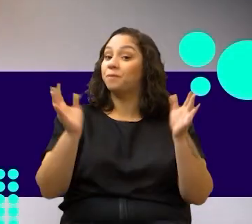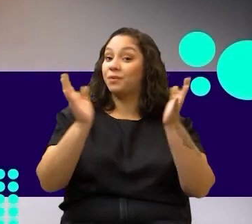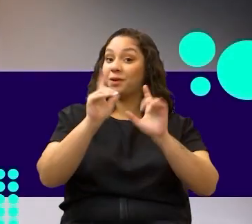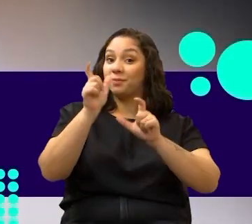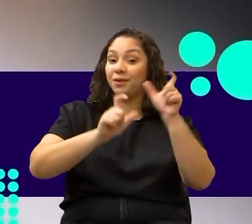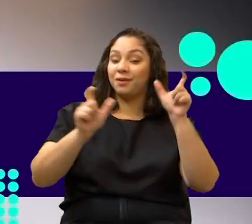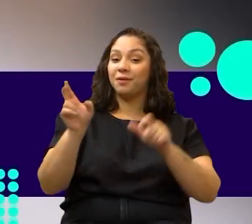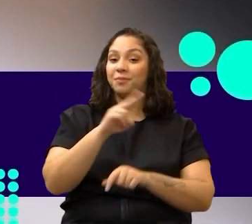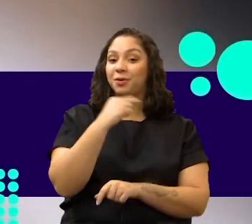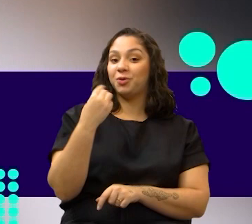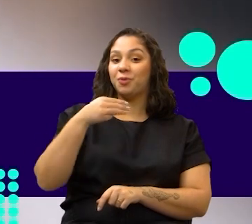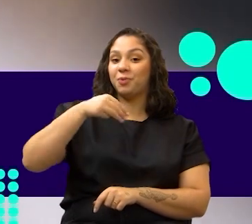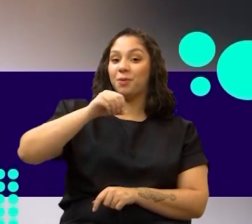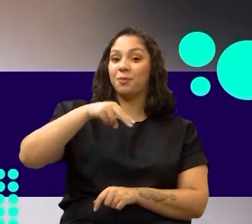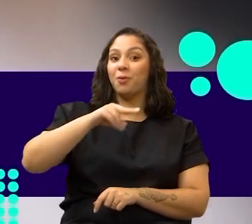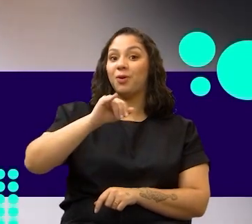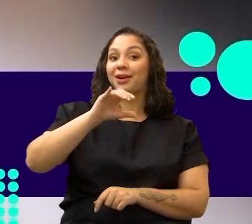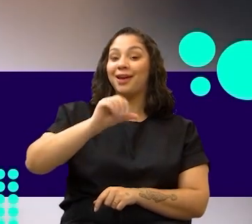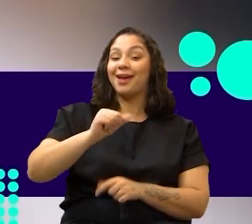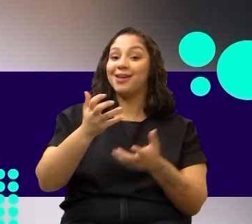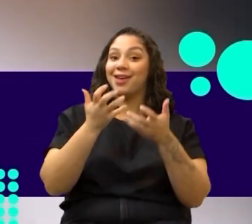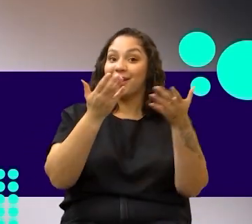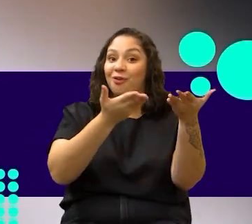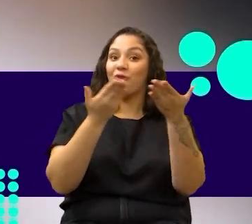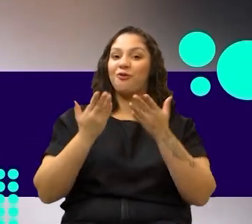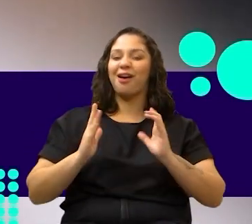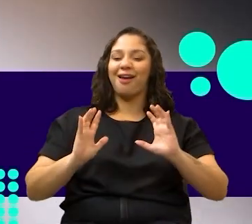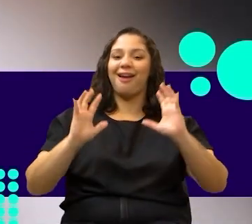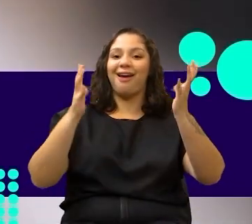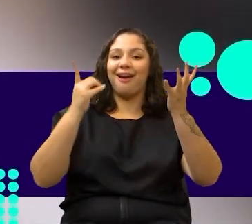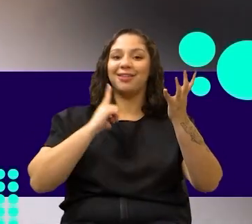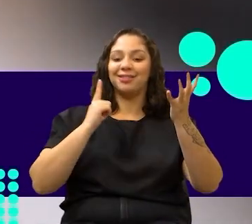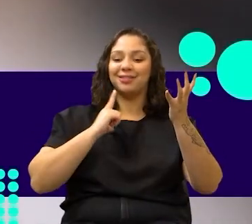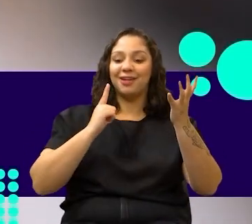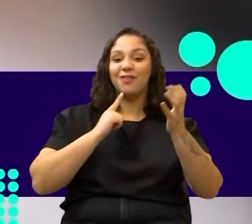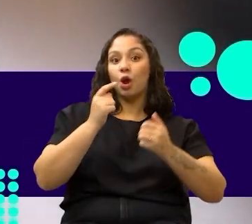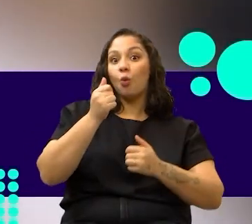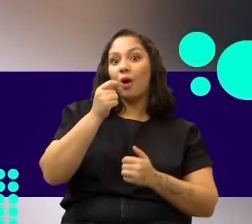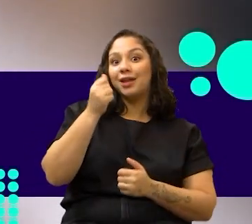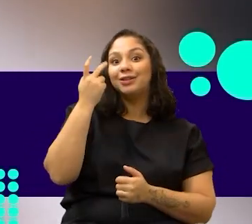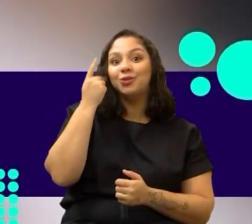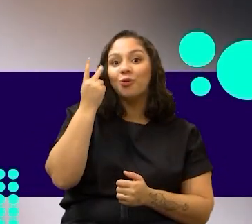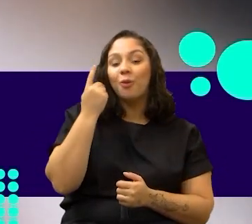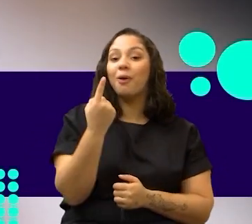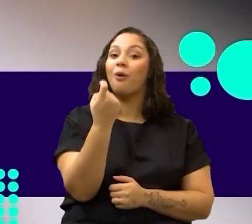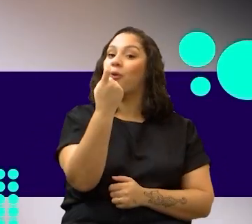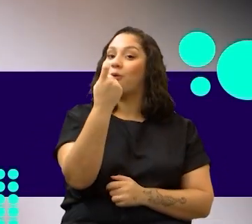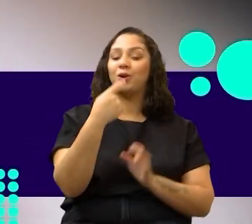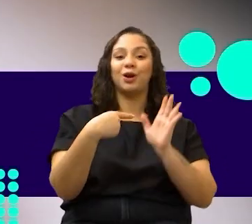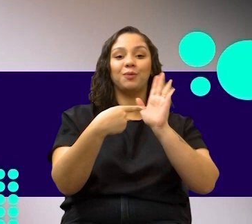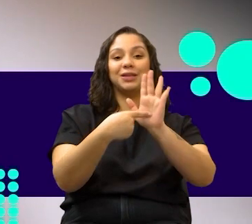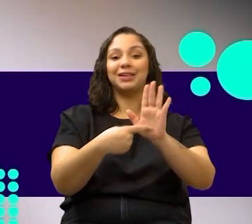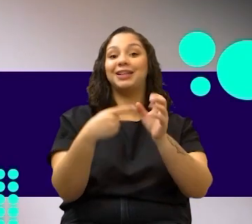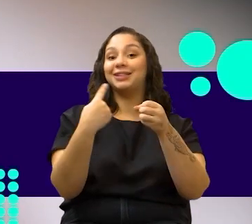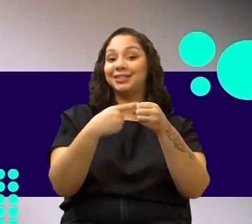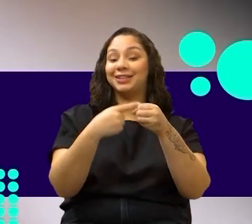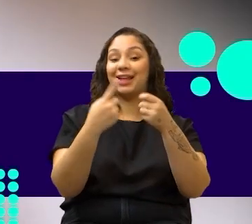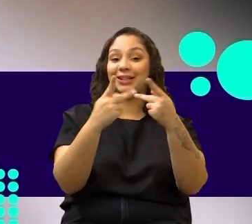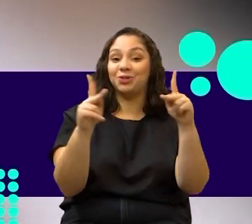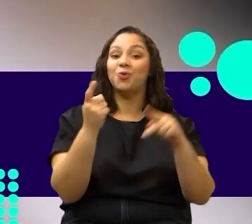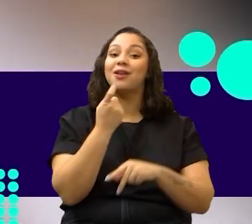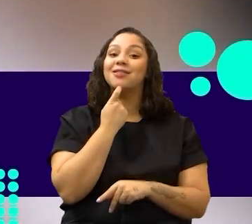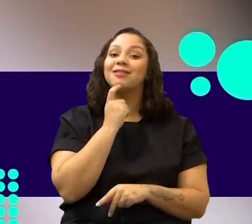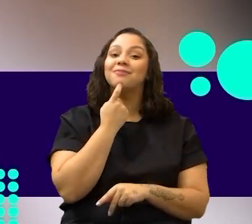Oi gente, eu sou Mônica Fradique e estou aqui para convidar todos vocês para o meu espetáculo Quase Normal. Únicas apresentações aí na cidade de vocês,